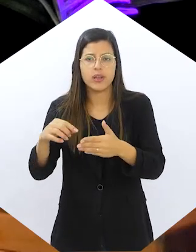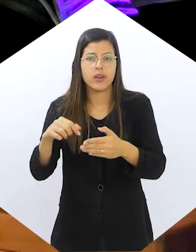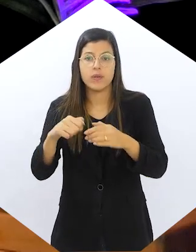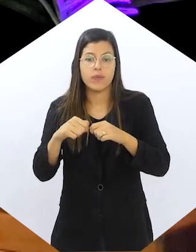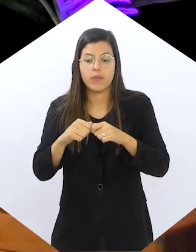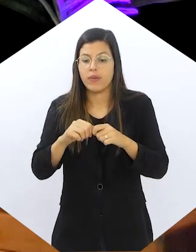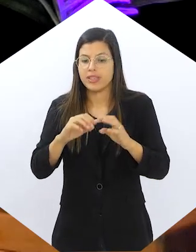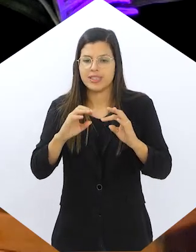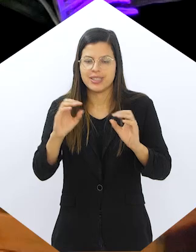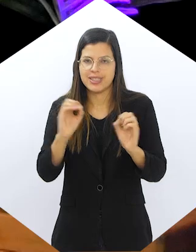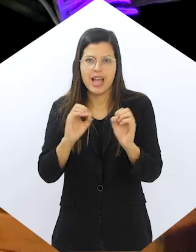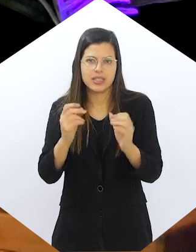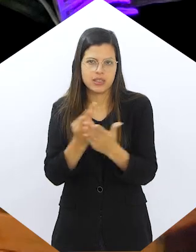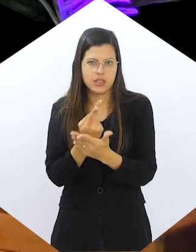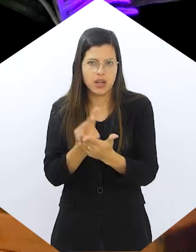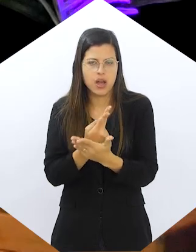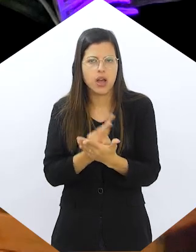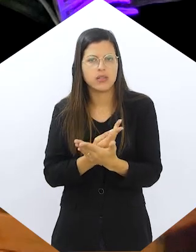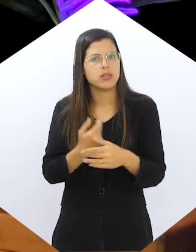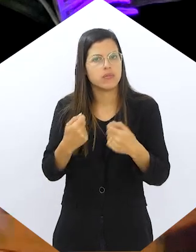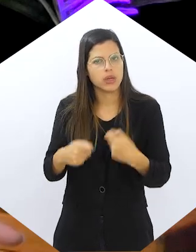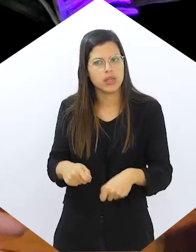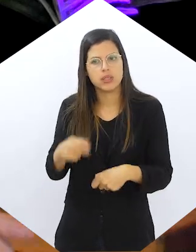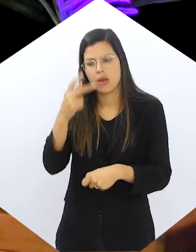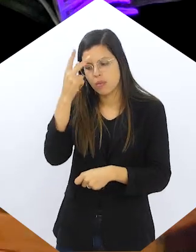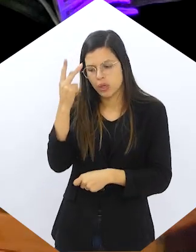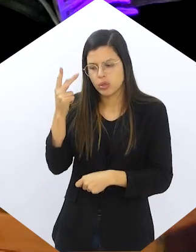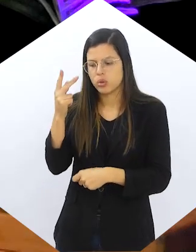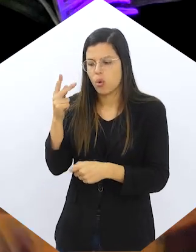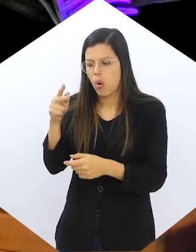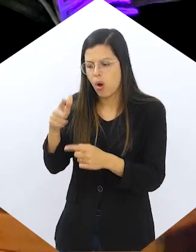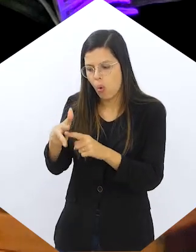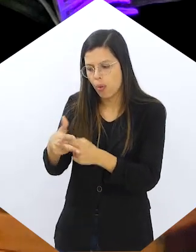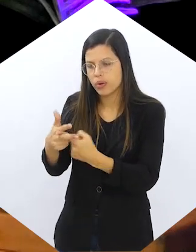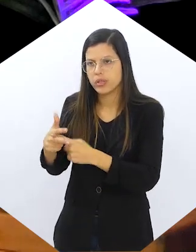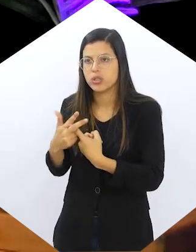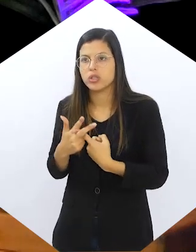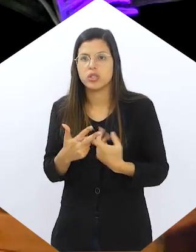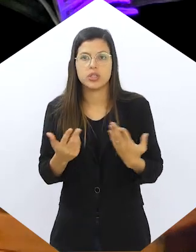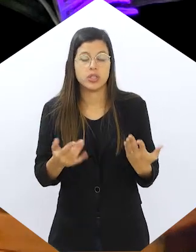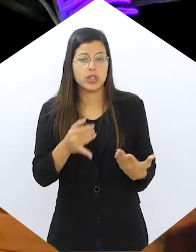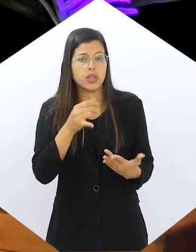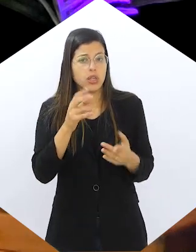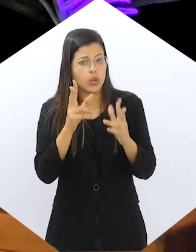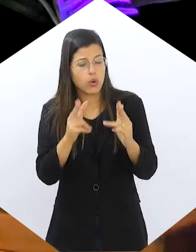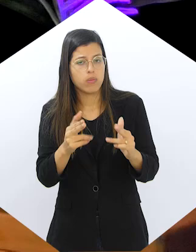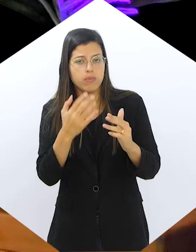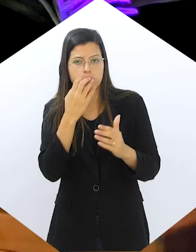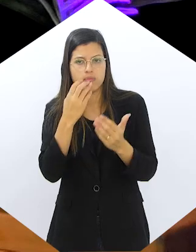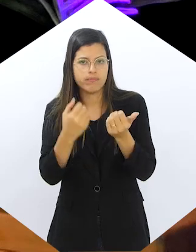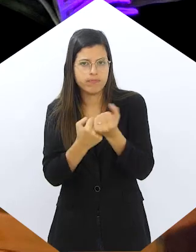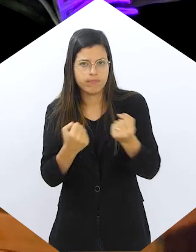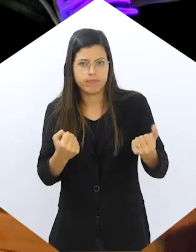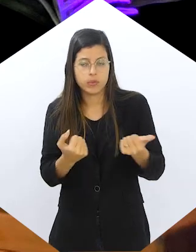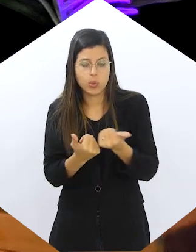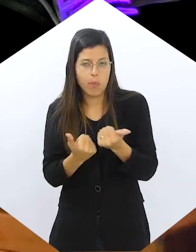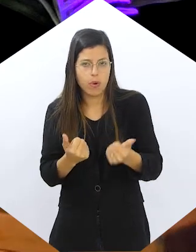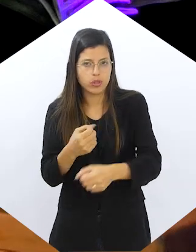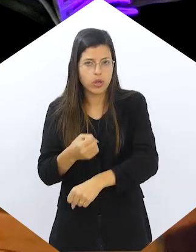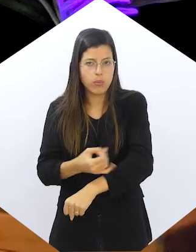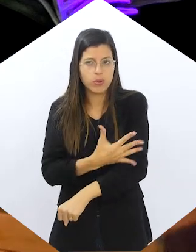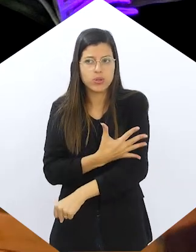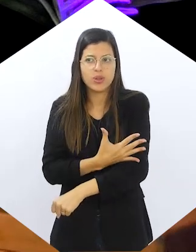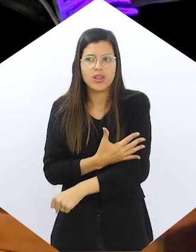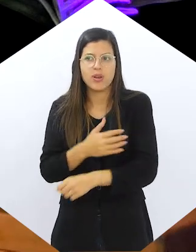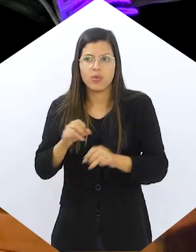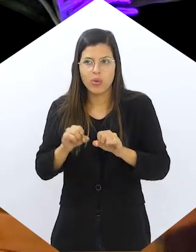deslizes, cabe o tutor estar ali e reprimir. É o que eu falo do suporte emocional. Eu estou andando no supermercado, eu noto que ele está começando a querer... Eu